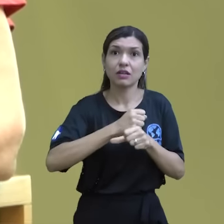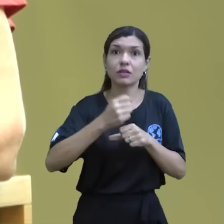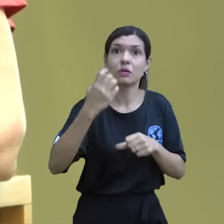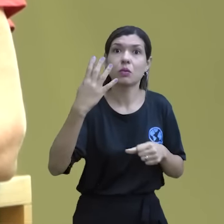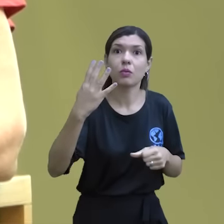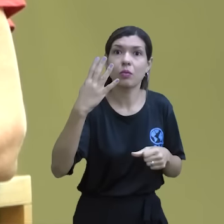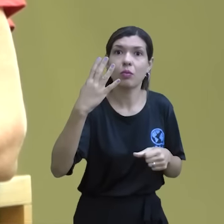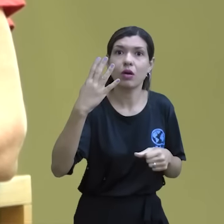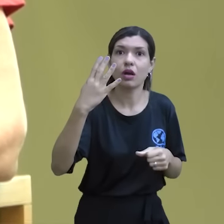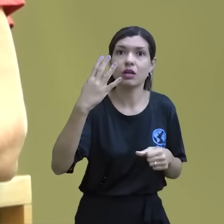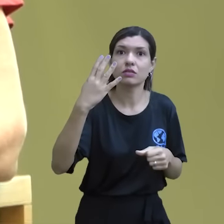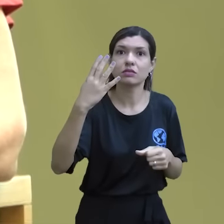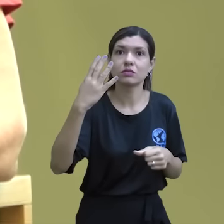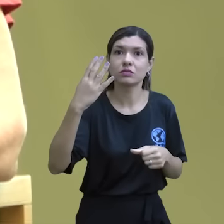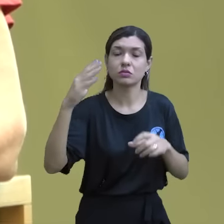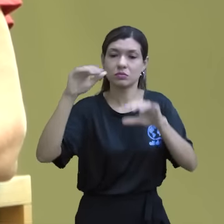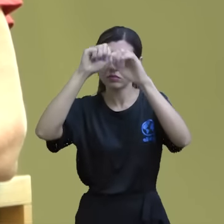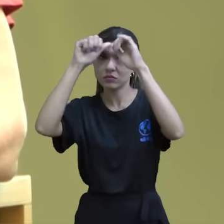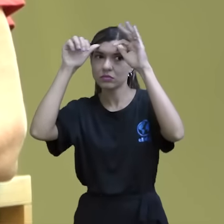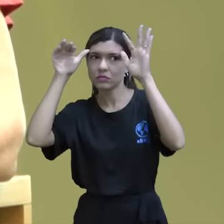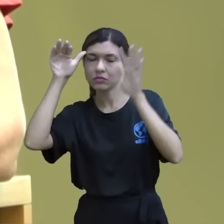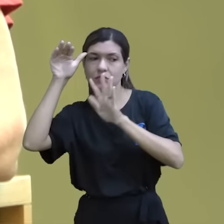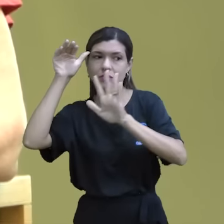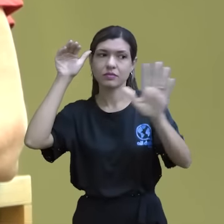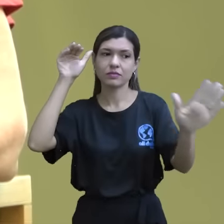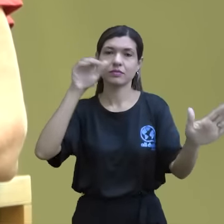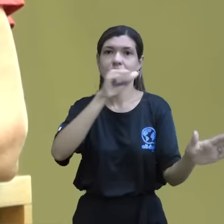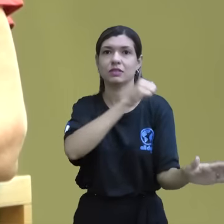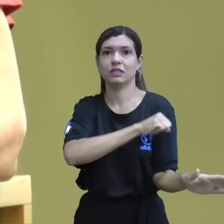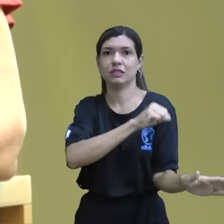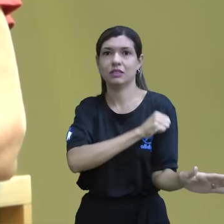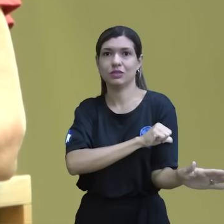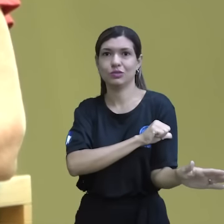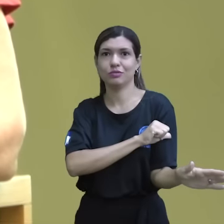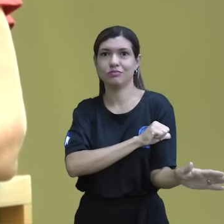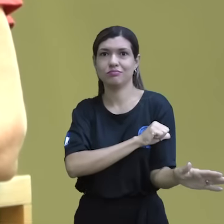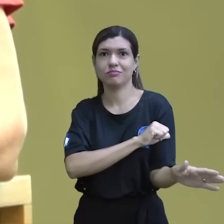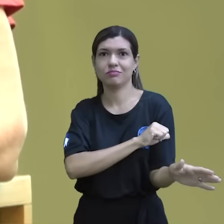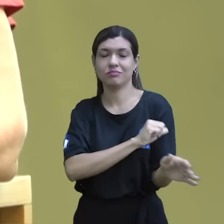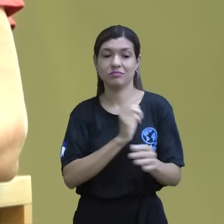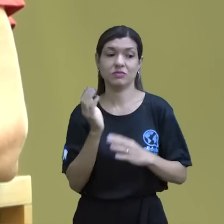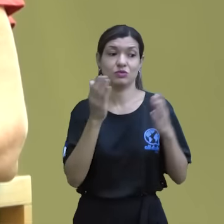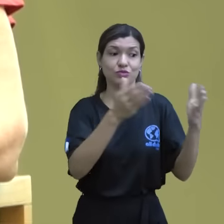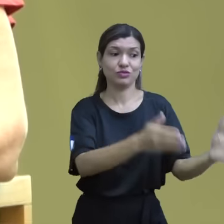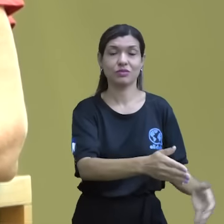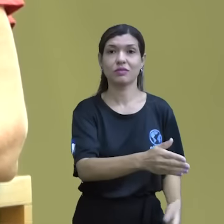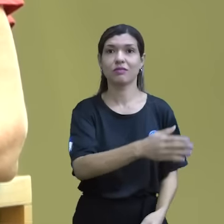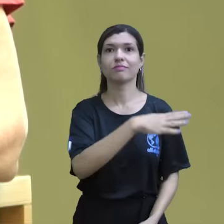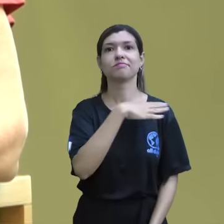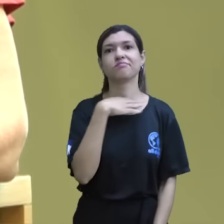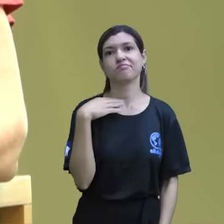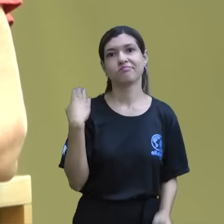também O Moleque, que é... Eu vou ler um pedacinho. Que é um conto